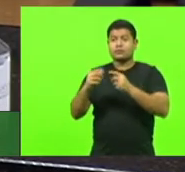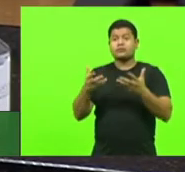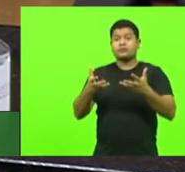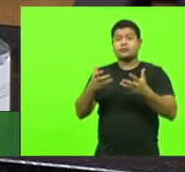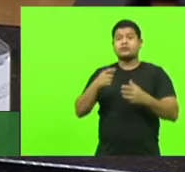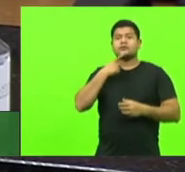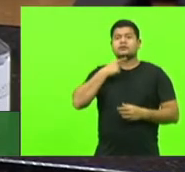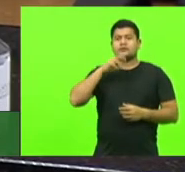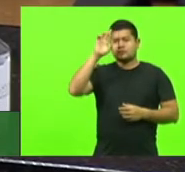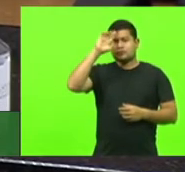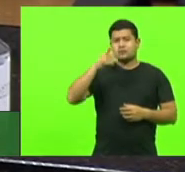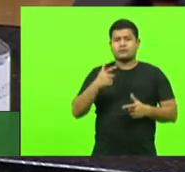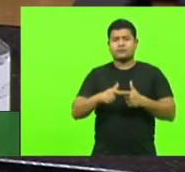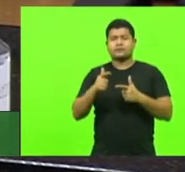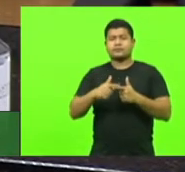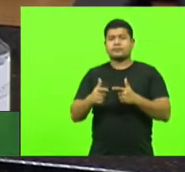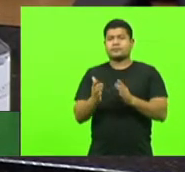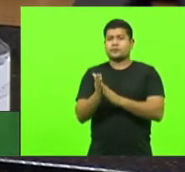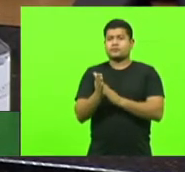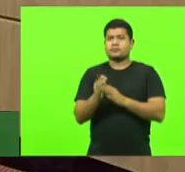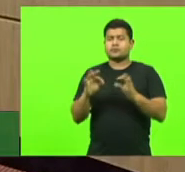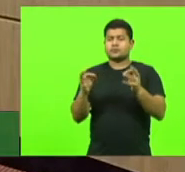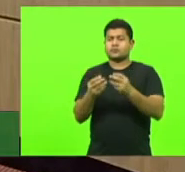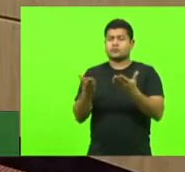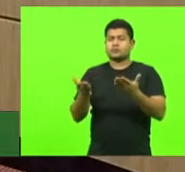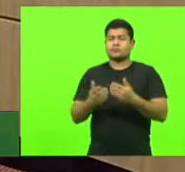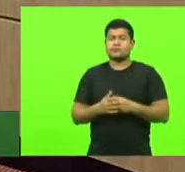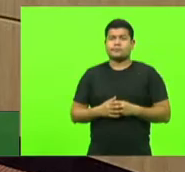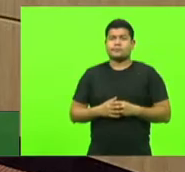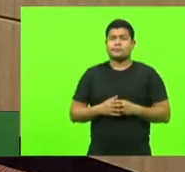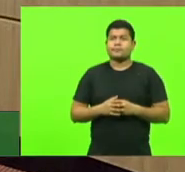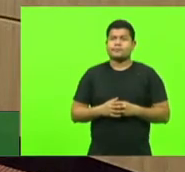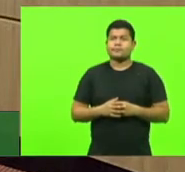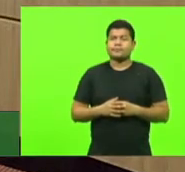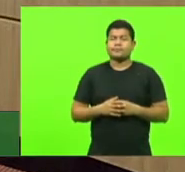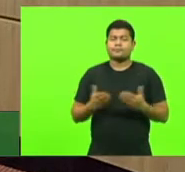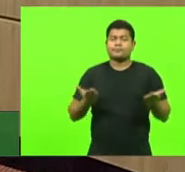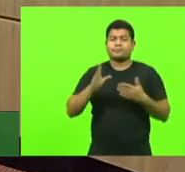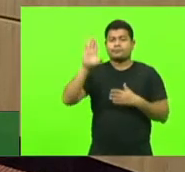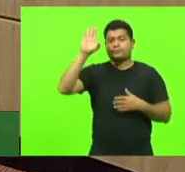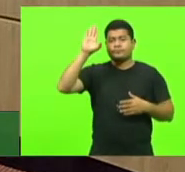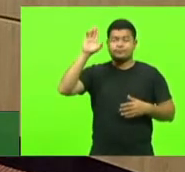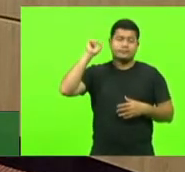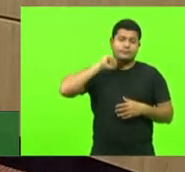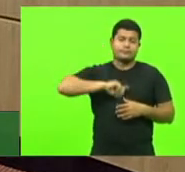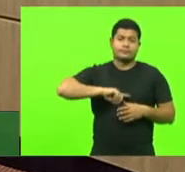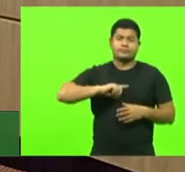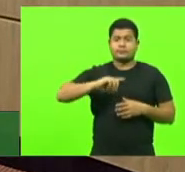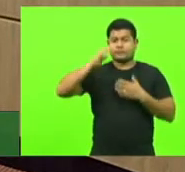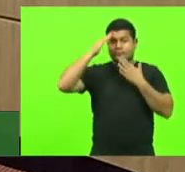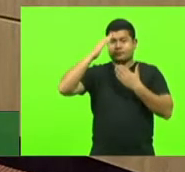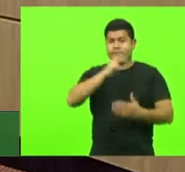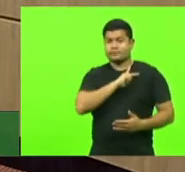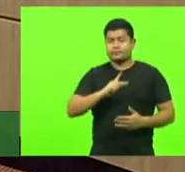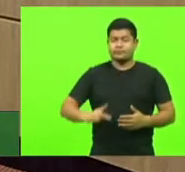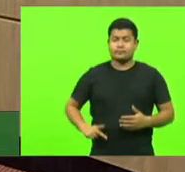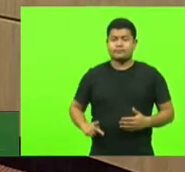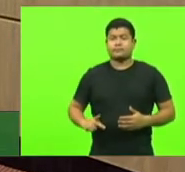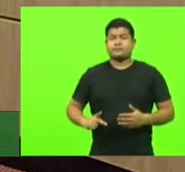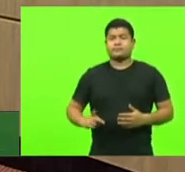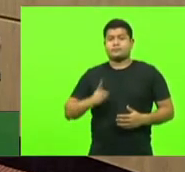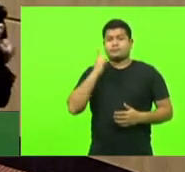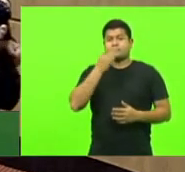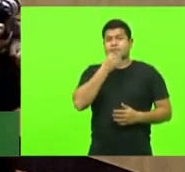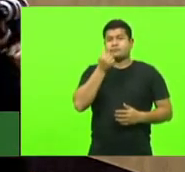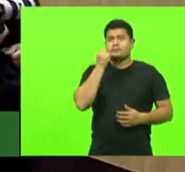Vossa Excelência, a toda a comitiva que lá foi. Deputado Silvio. Obrigado, senhor presidente, senhores